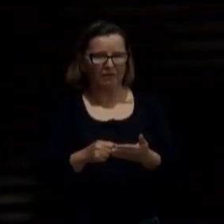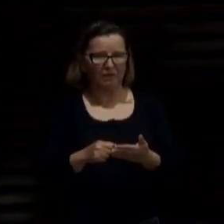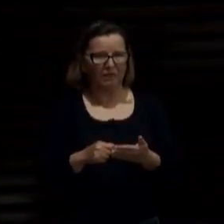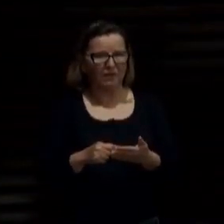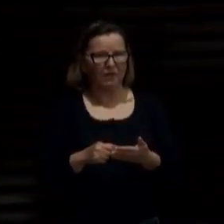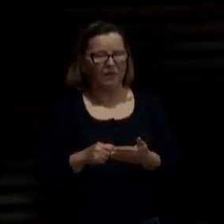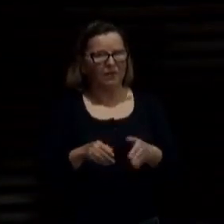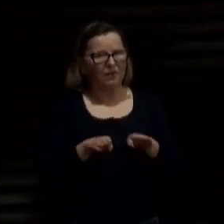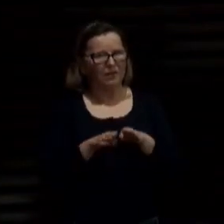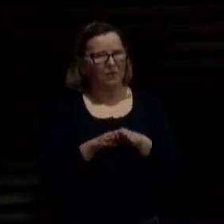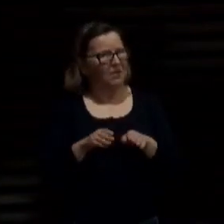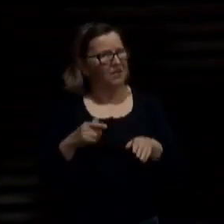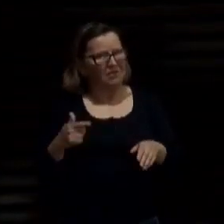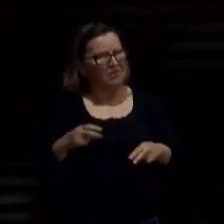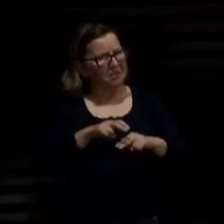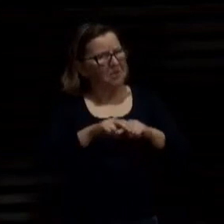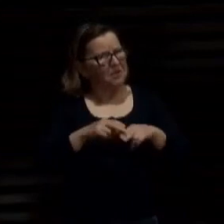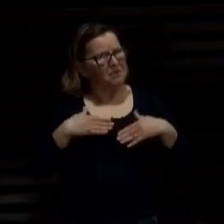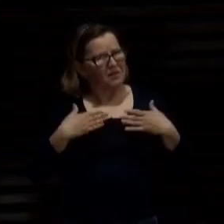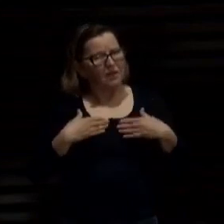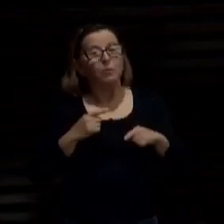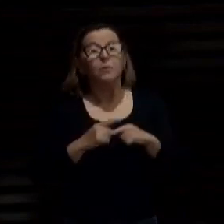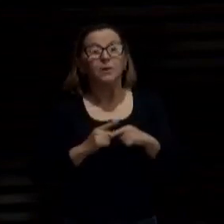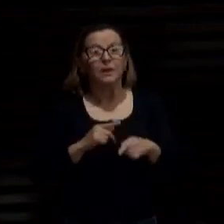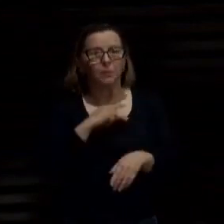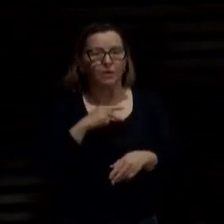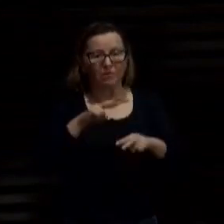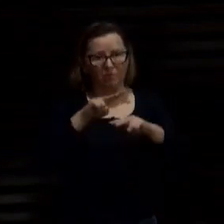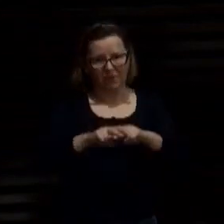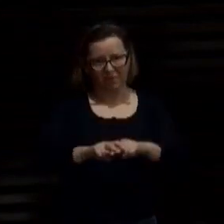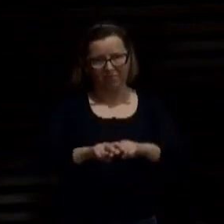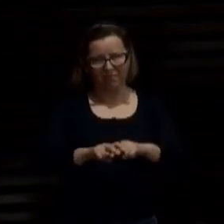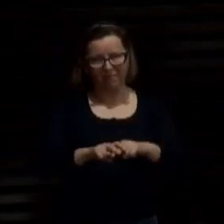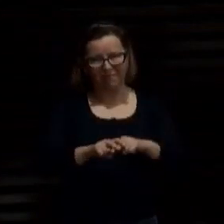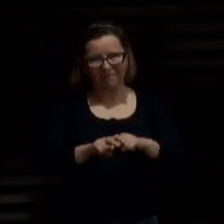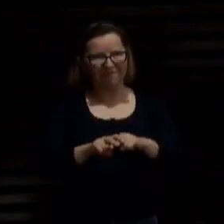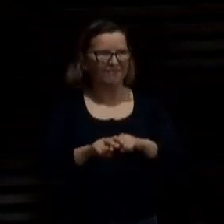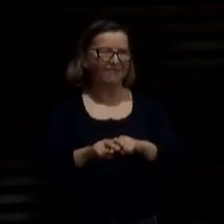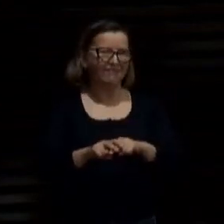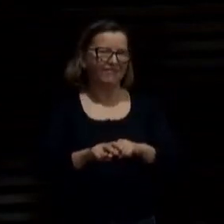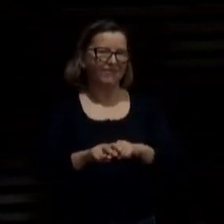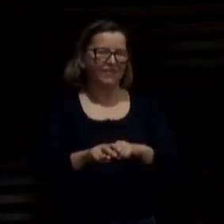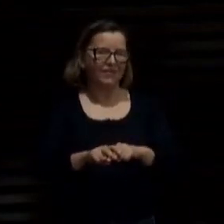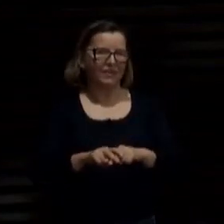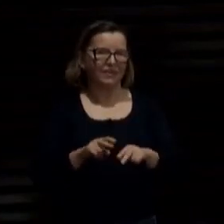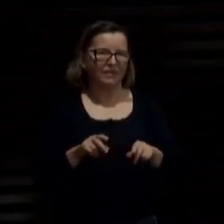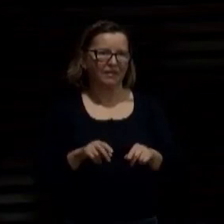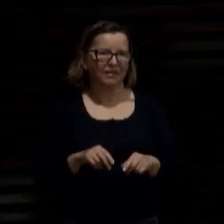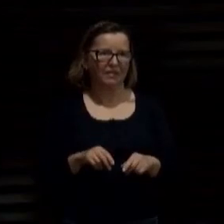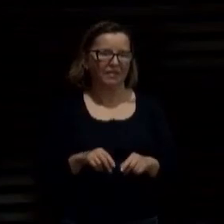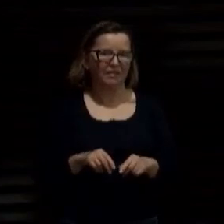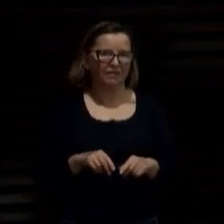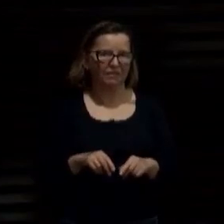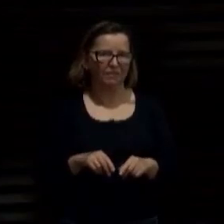do ponto de vista humano, para se alegrar, porque ele estava preso, estava na cadeia, né? E ele estava na